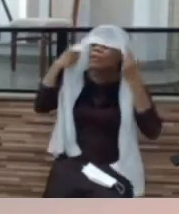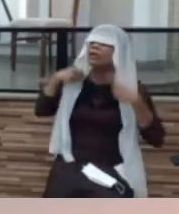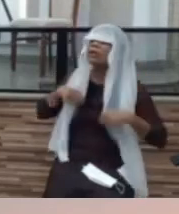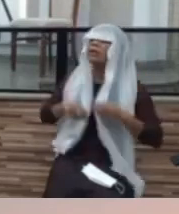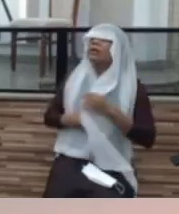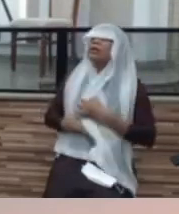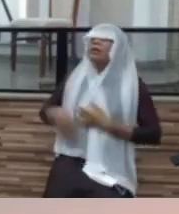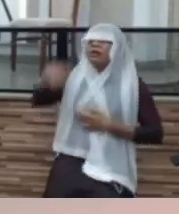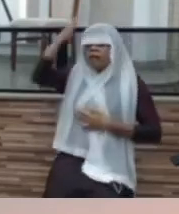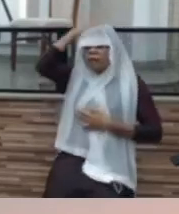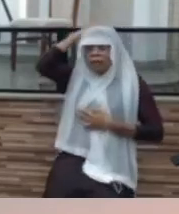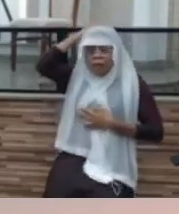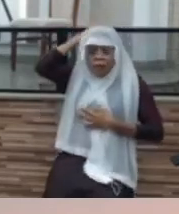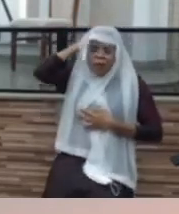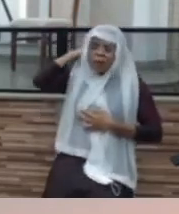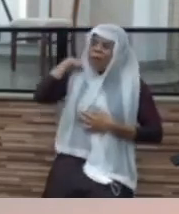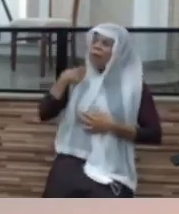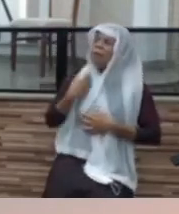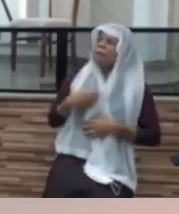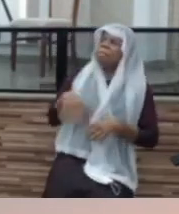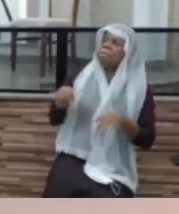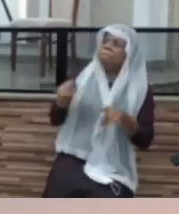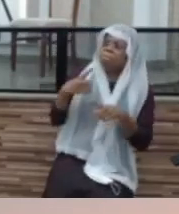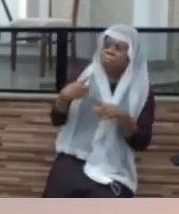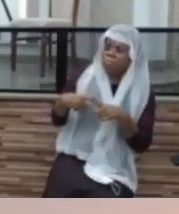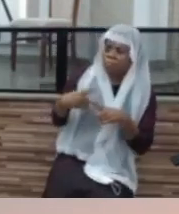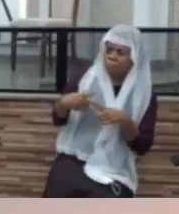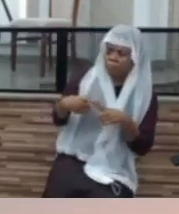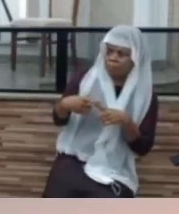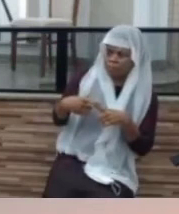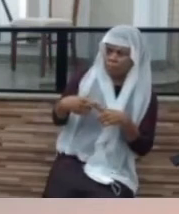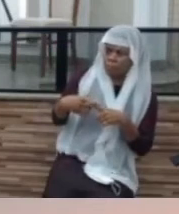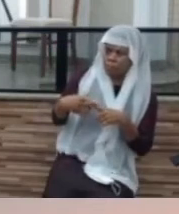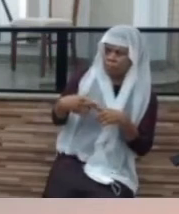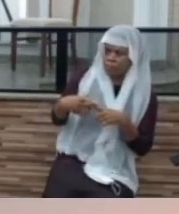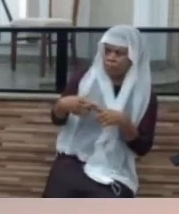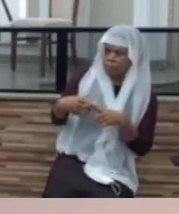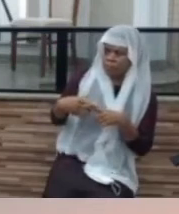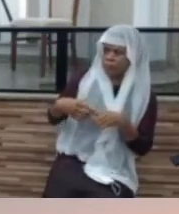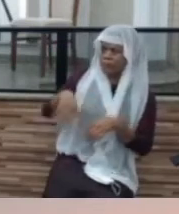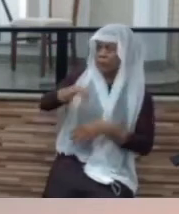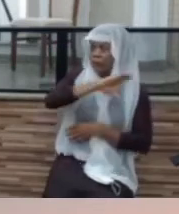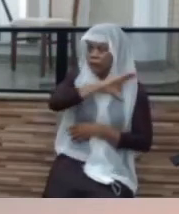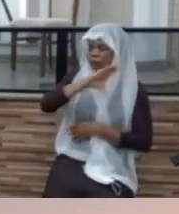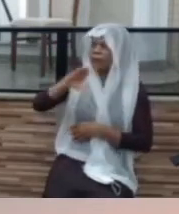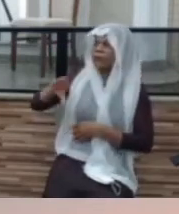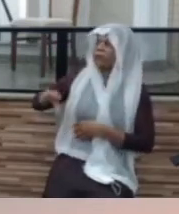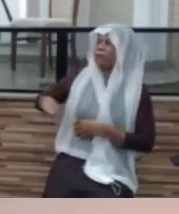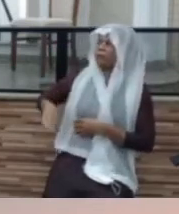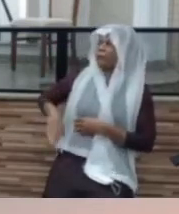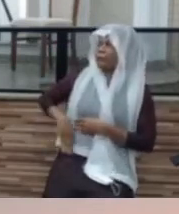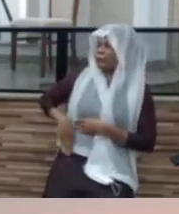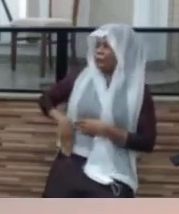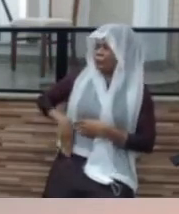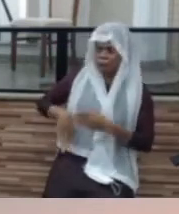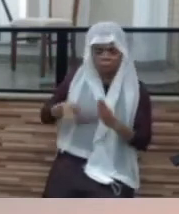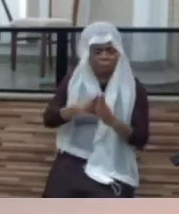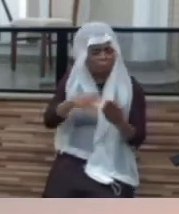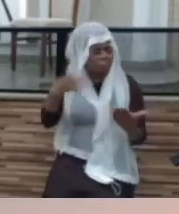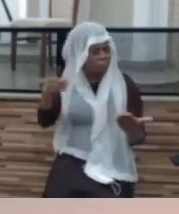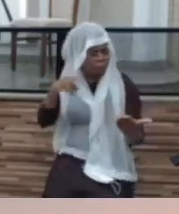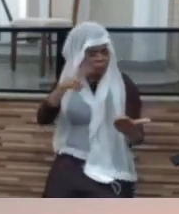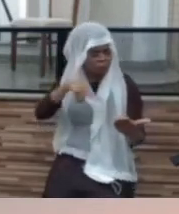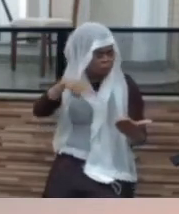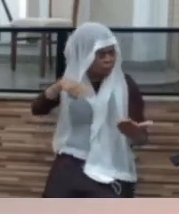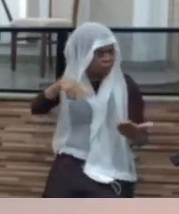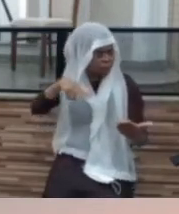da história, todos conhecem. Quantas igrejas, religiões, a maioria, até quem não é, né, irmão, é cristão,